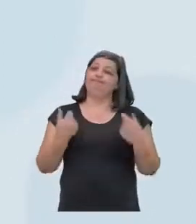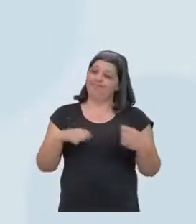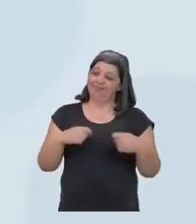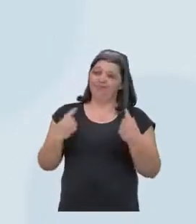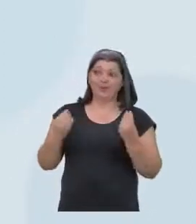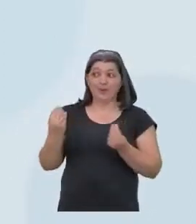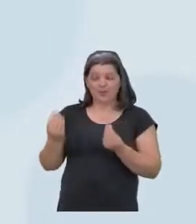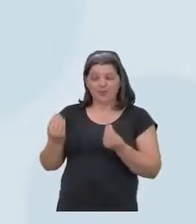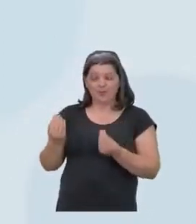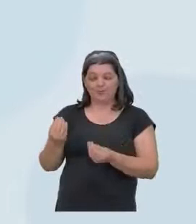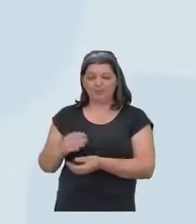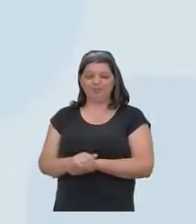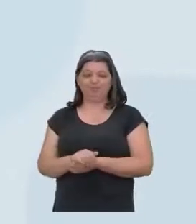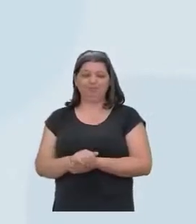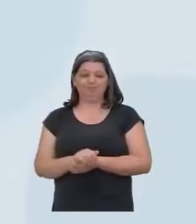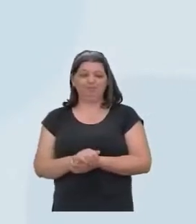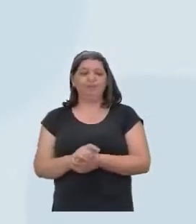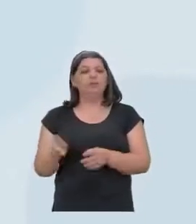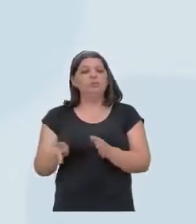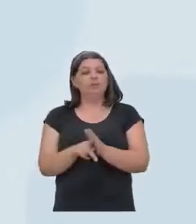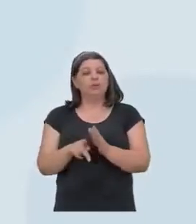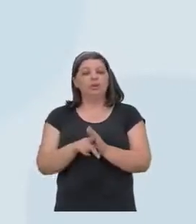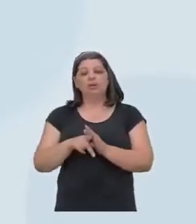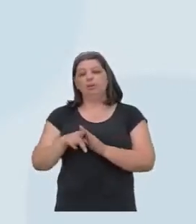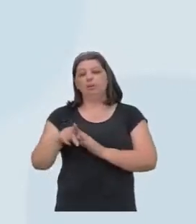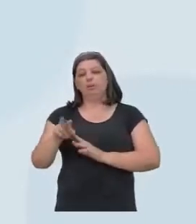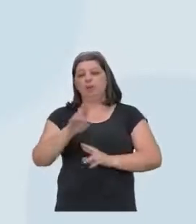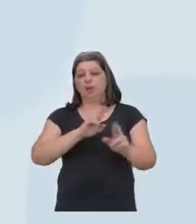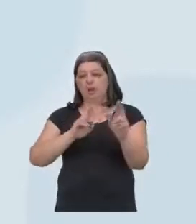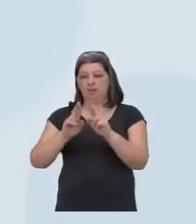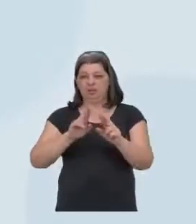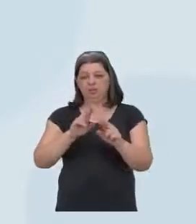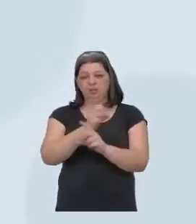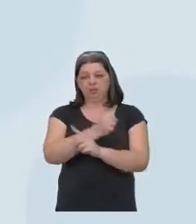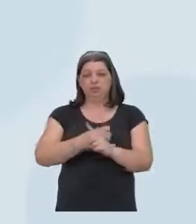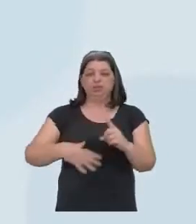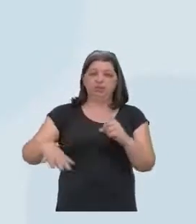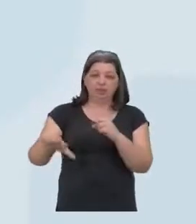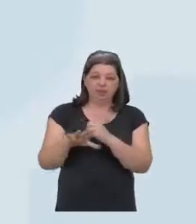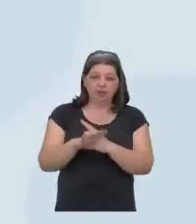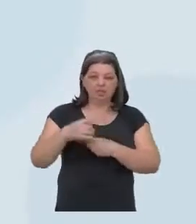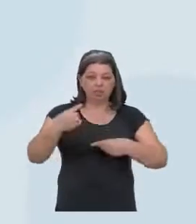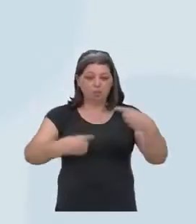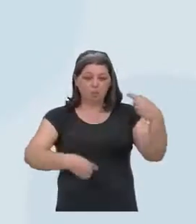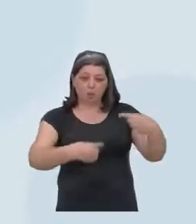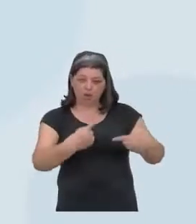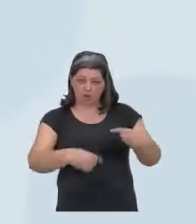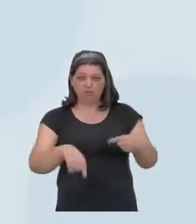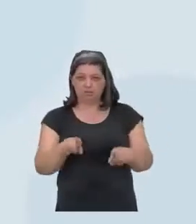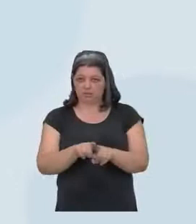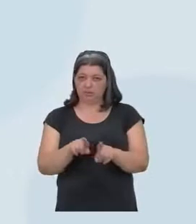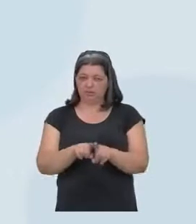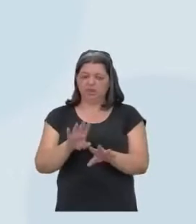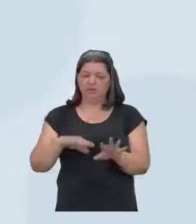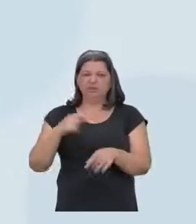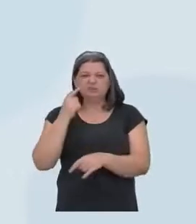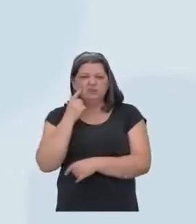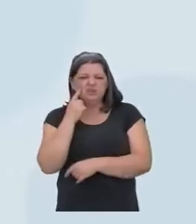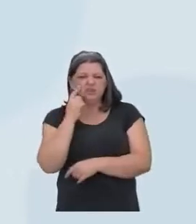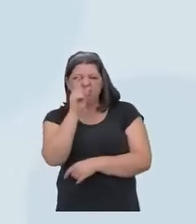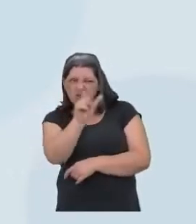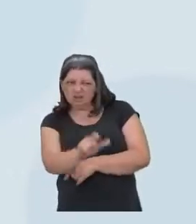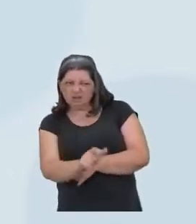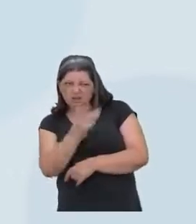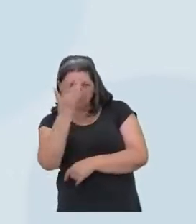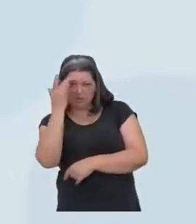né? Nas relações sociais e políticas, claro, você vai ver lá o político querendo o seu voto e você vai falar, não, nele eu não